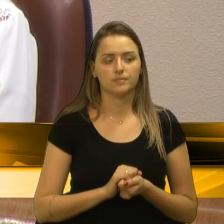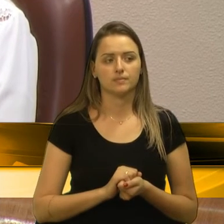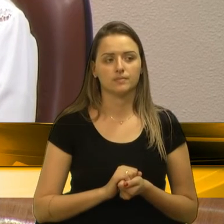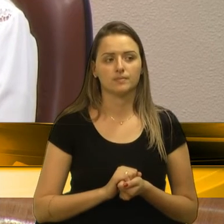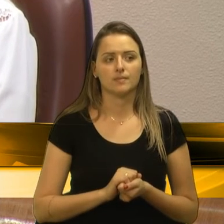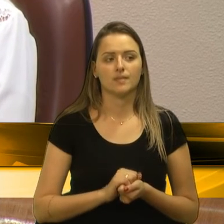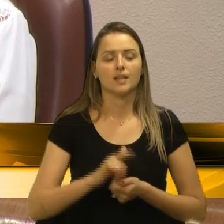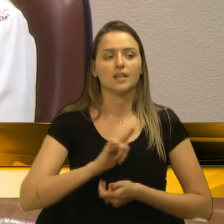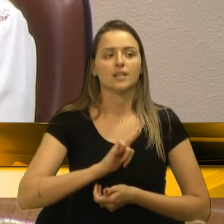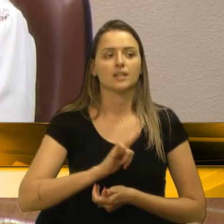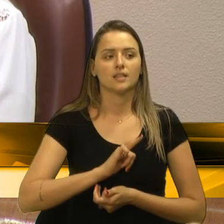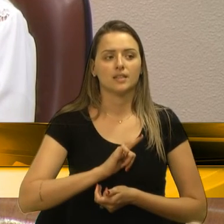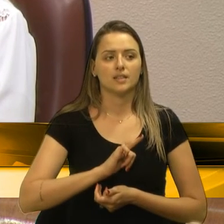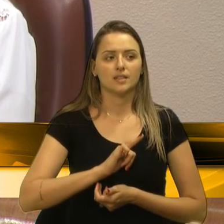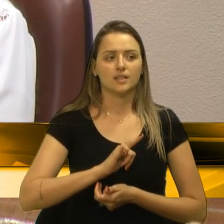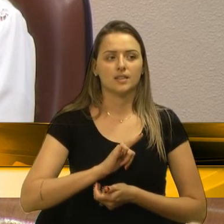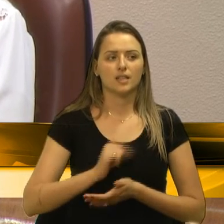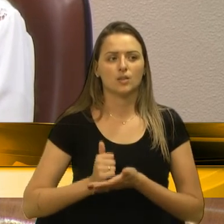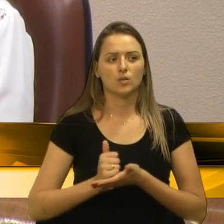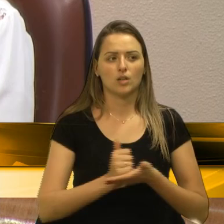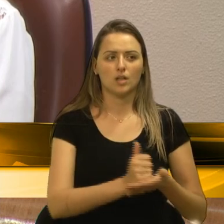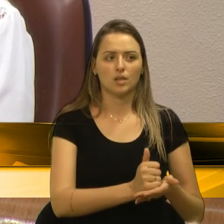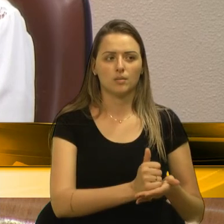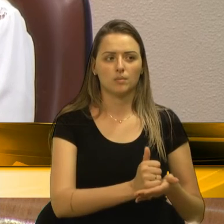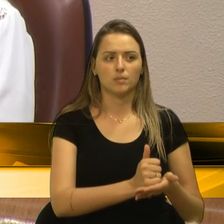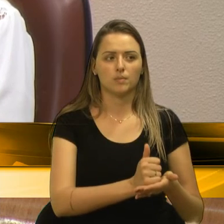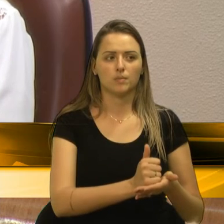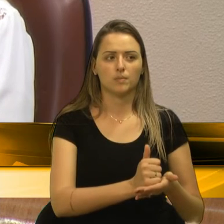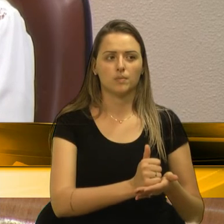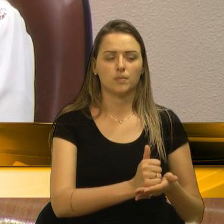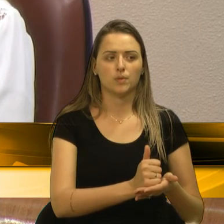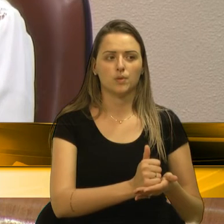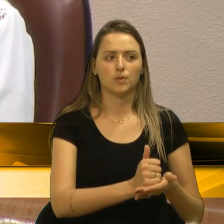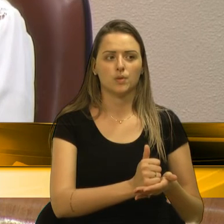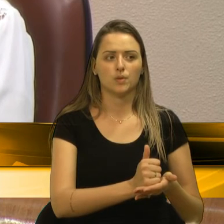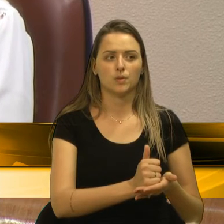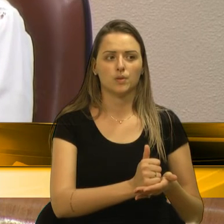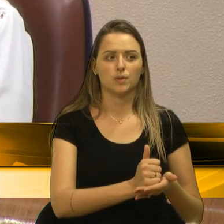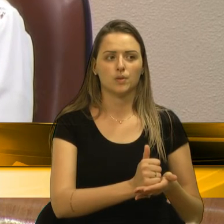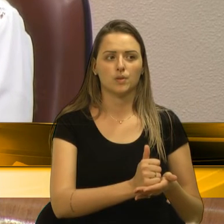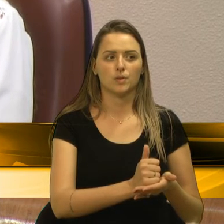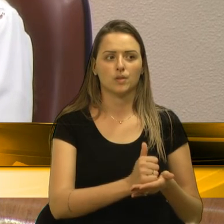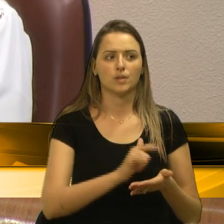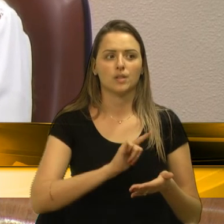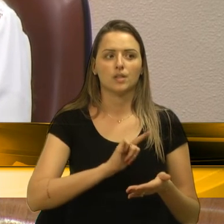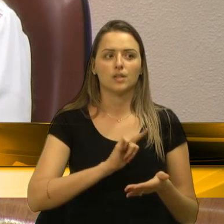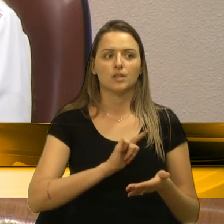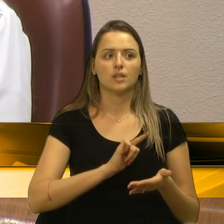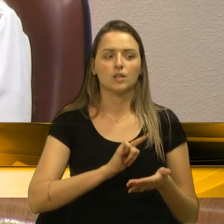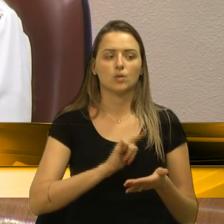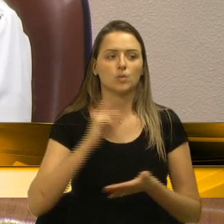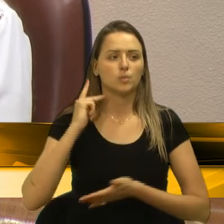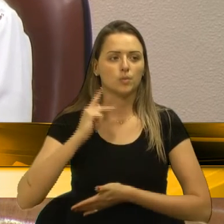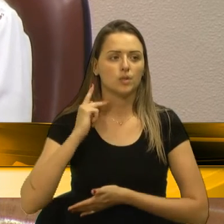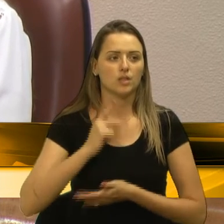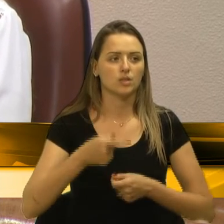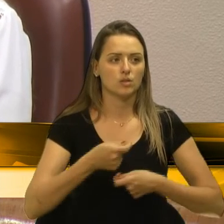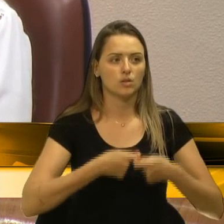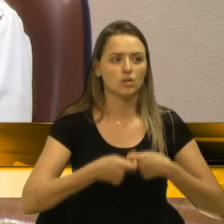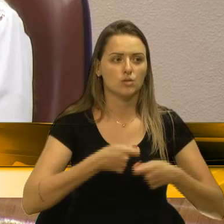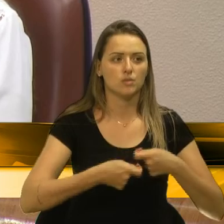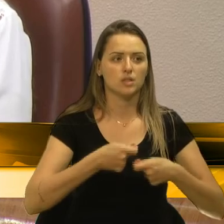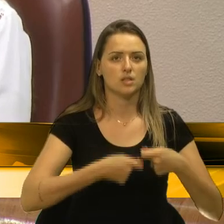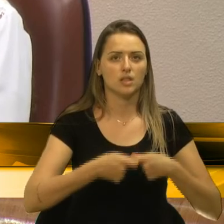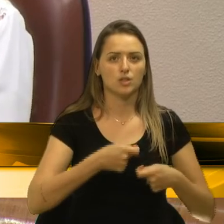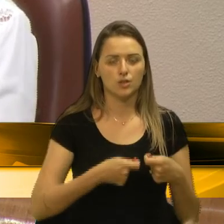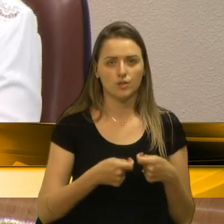aplica subsidiariamente o Código de Processo Penal, pois se trata de processo político-administrativo, limitando-se a